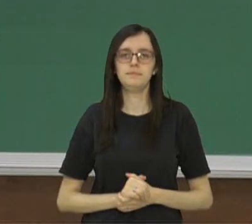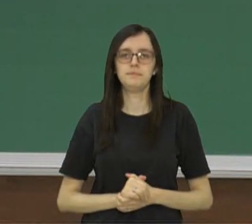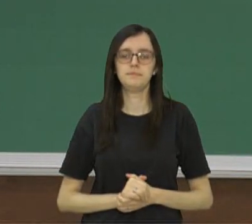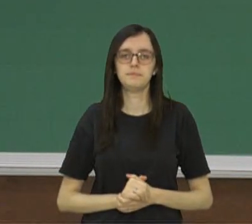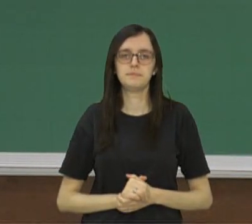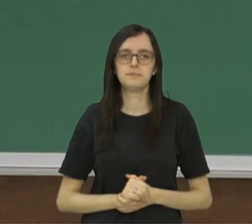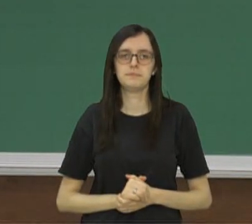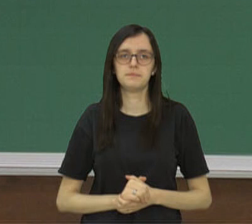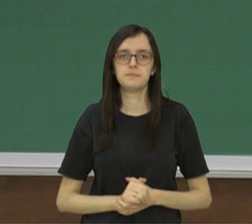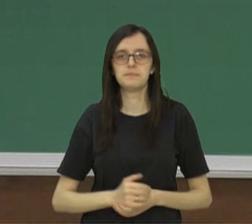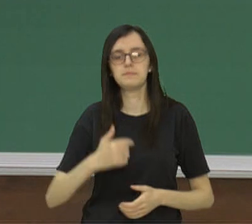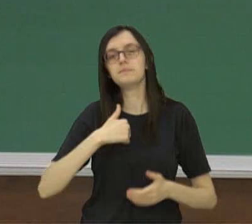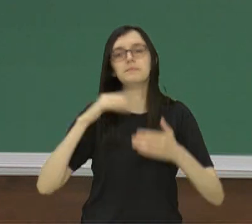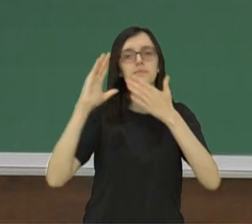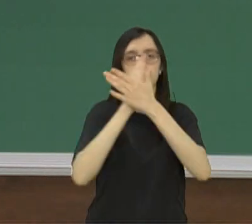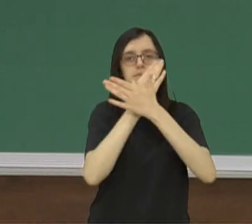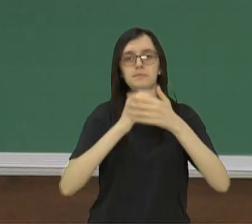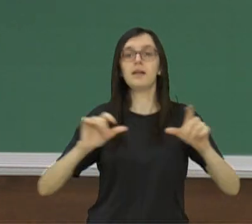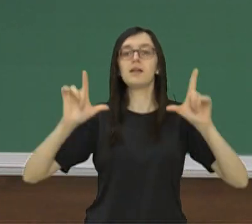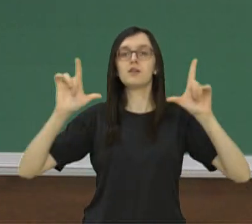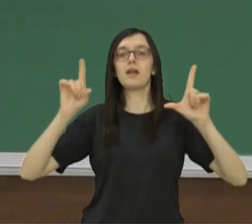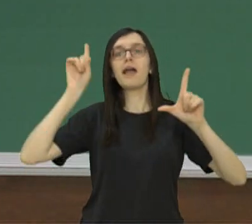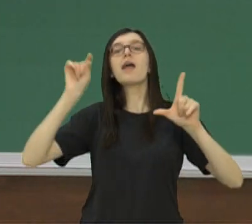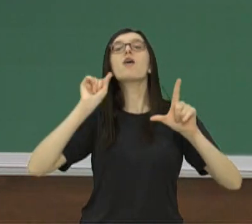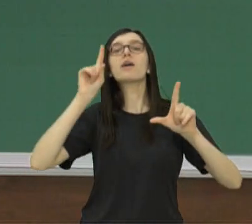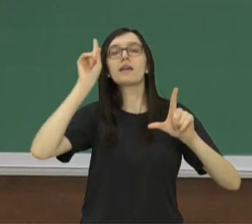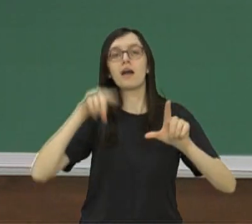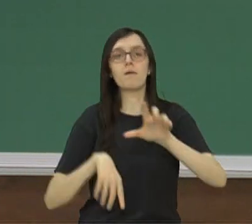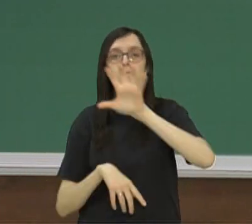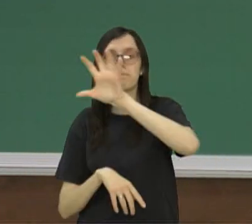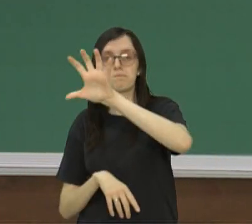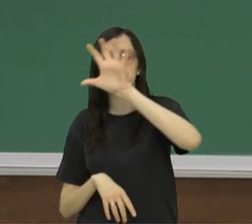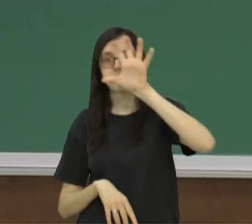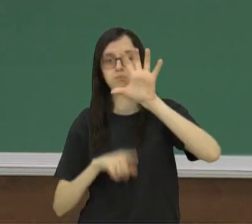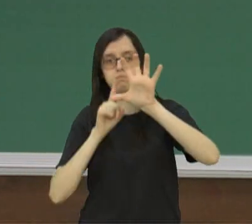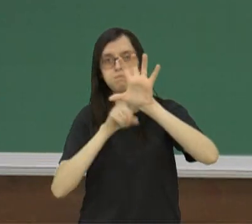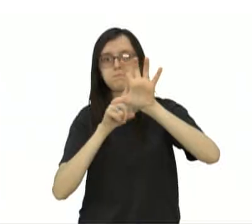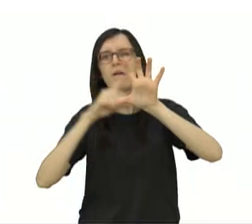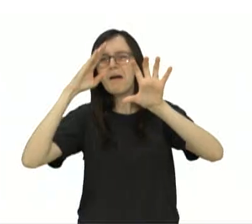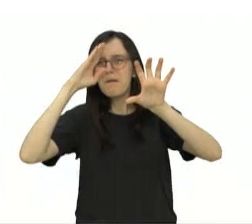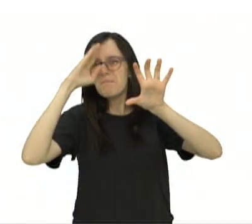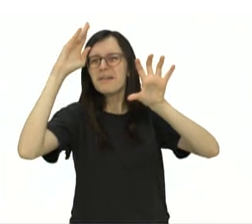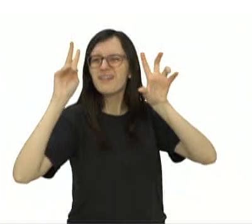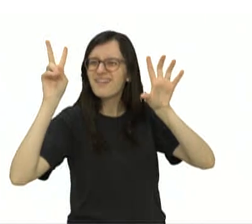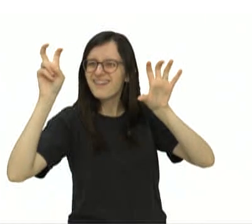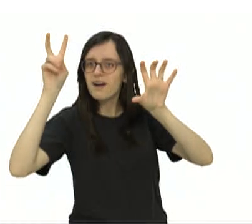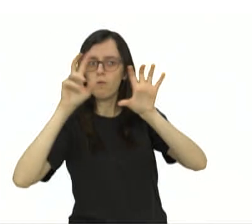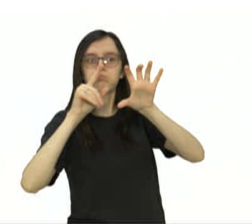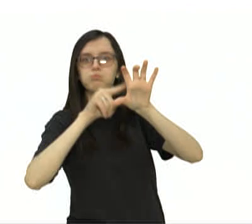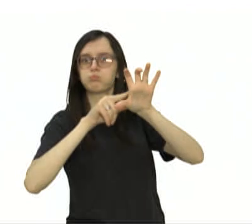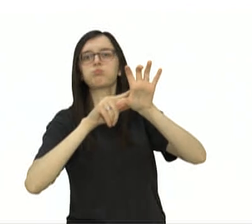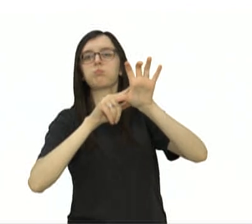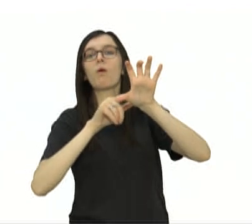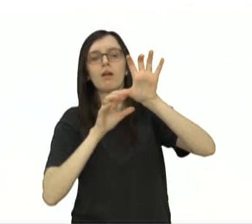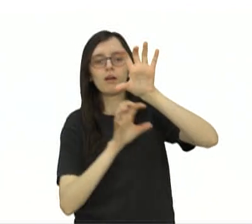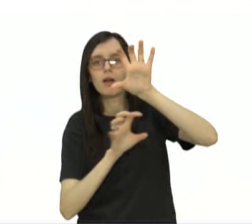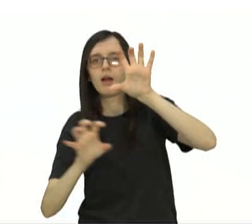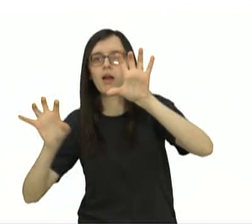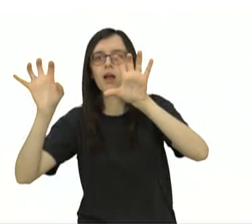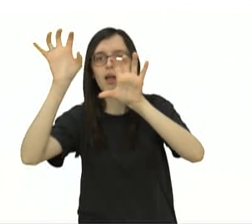Então, aqui eu coloquei para vocês o mapa das regiões intermediárias e regiões imediatas. Lembra que nós vimos